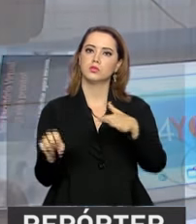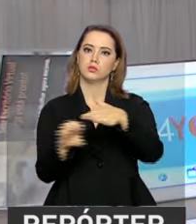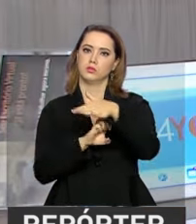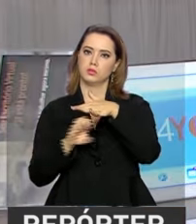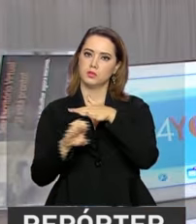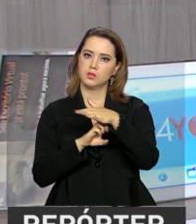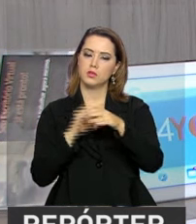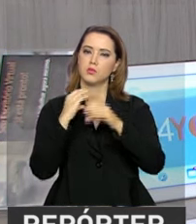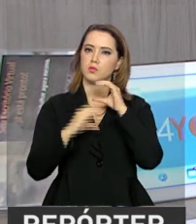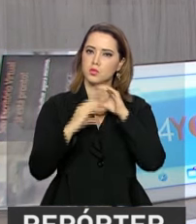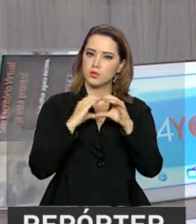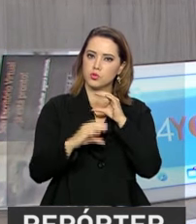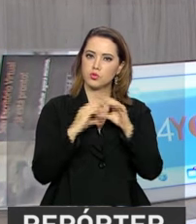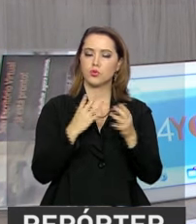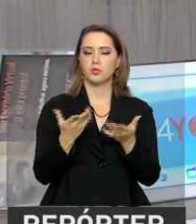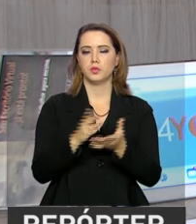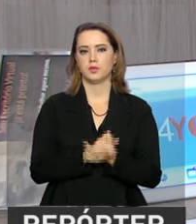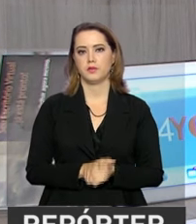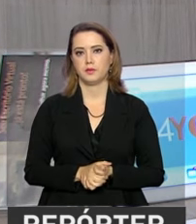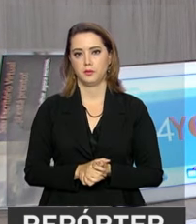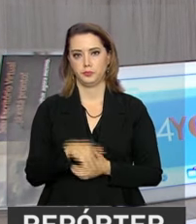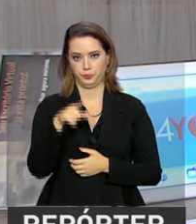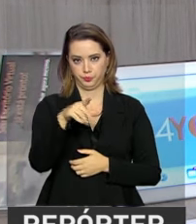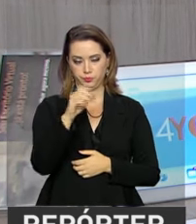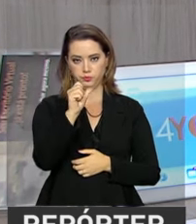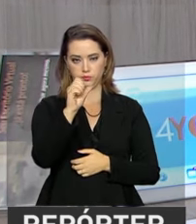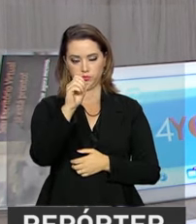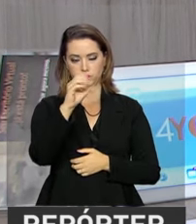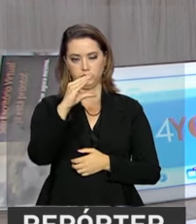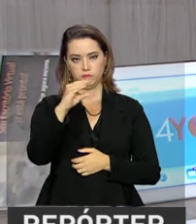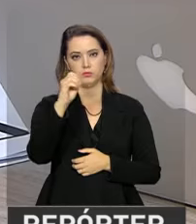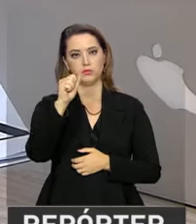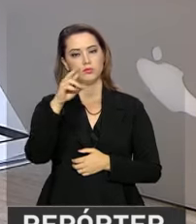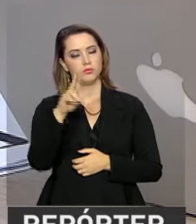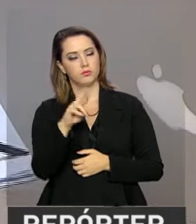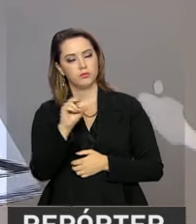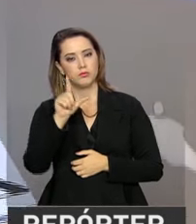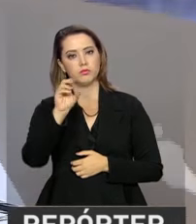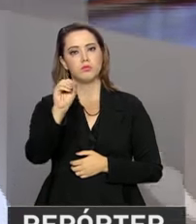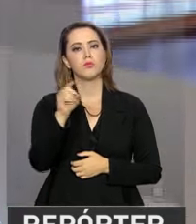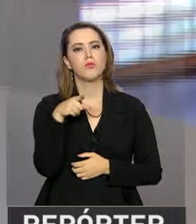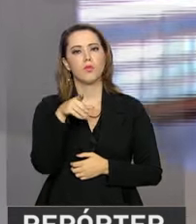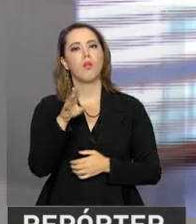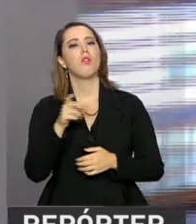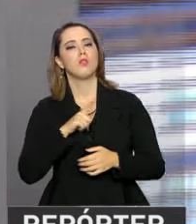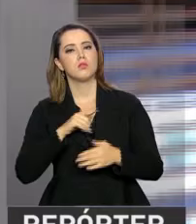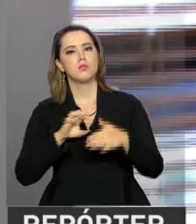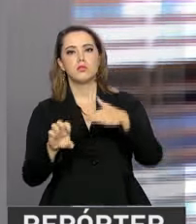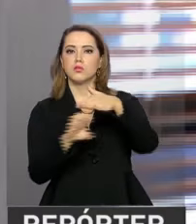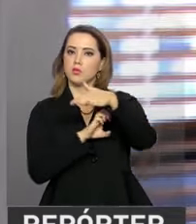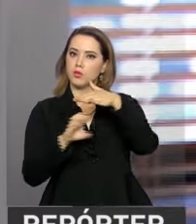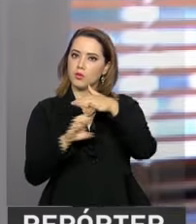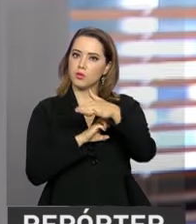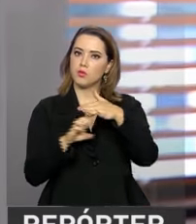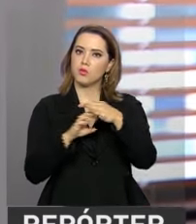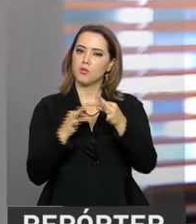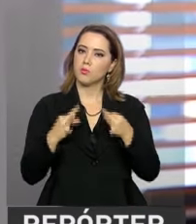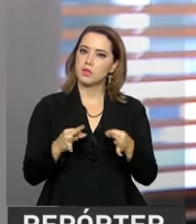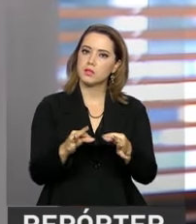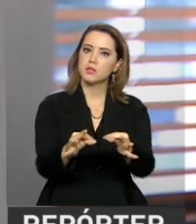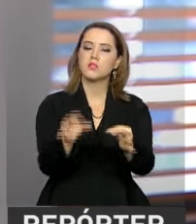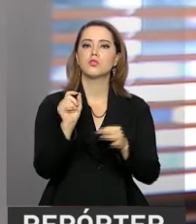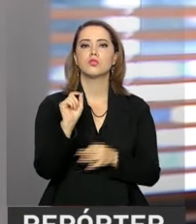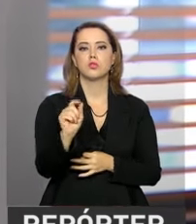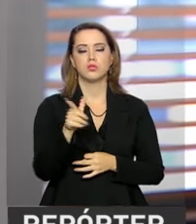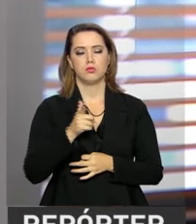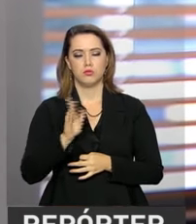telecomunicações Carlos é um dos fundadores de uma Startup uma empresa inovadora que trabalha com tecnologia o negócio começou há